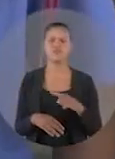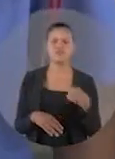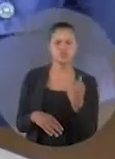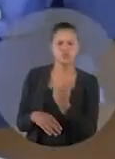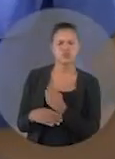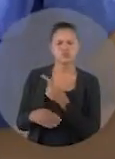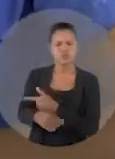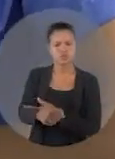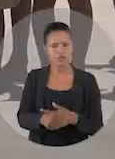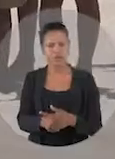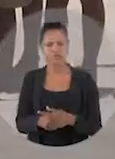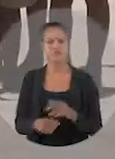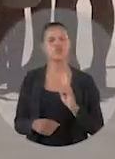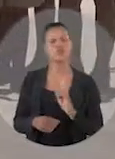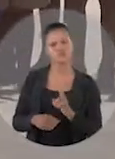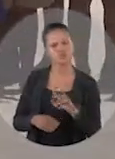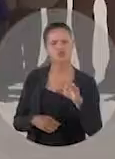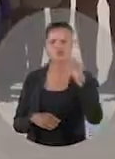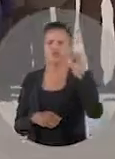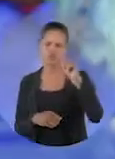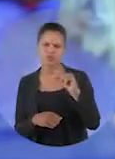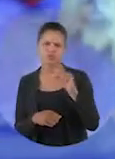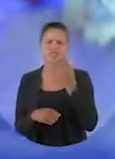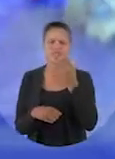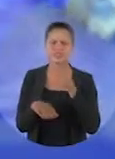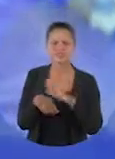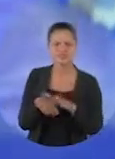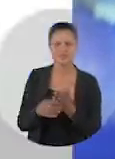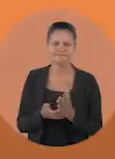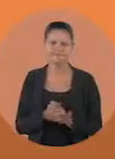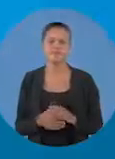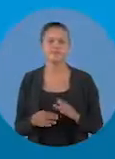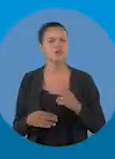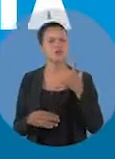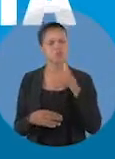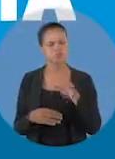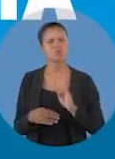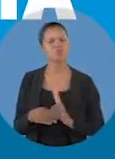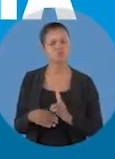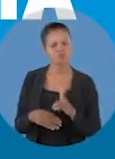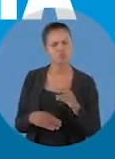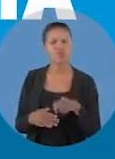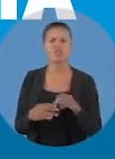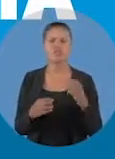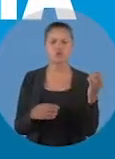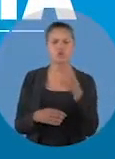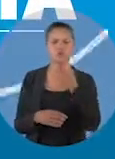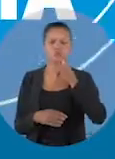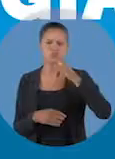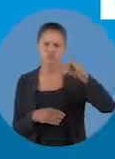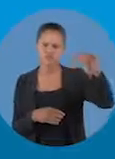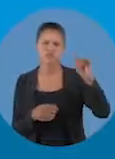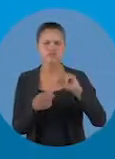nossos índices de educação e continuar diminuindo a mortalidade infantil, para investir em novas fontes de